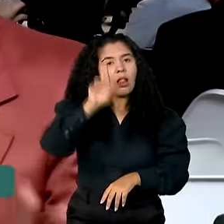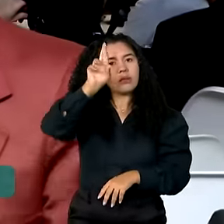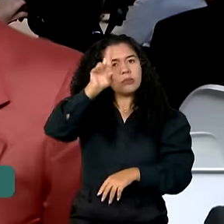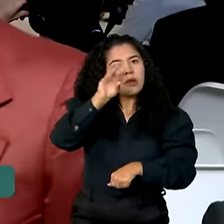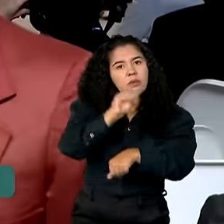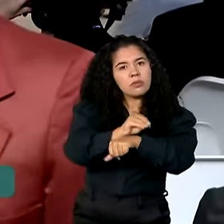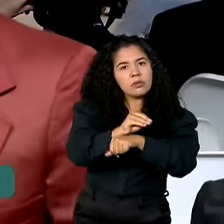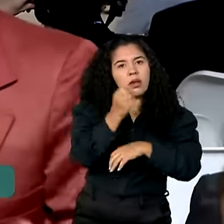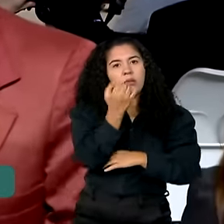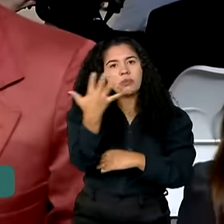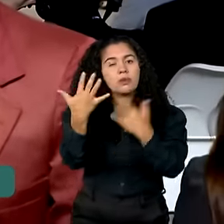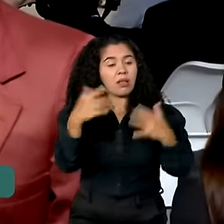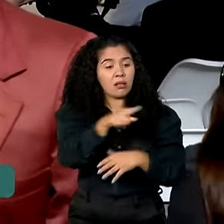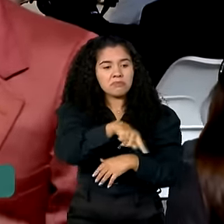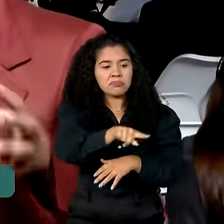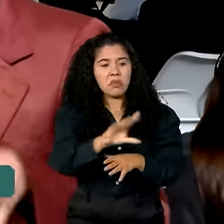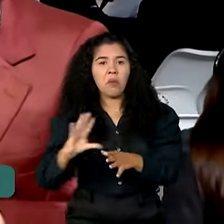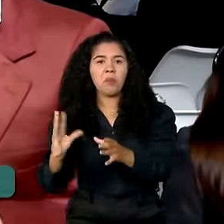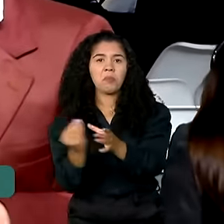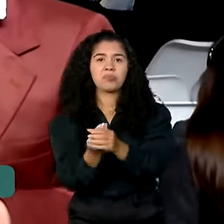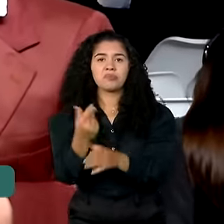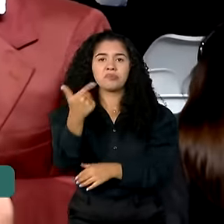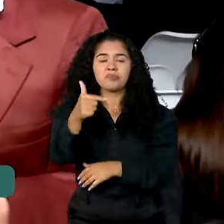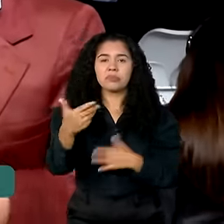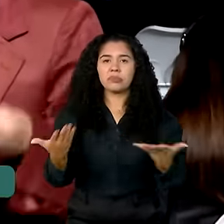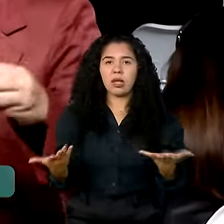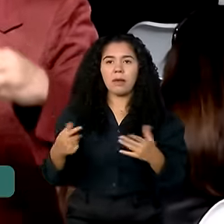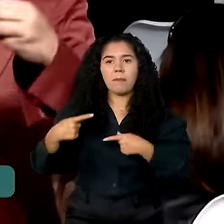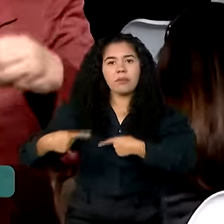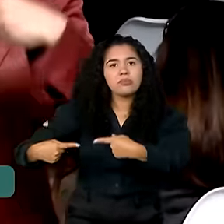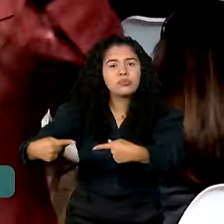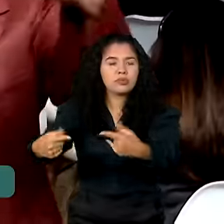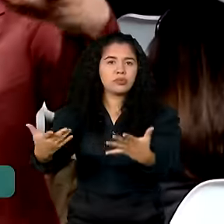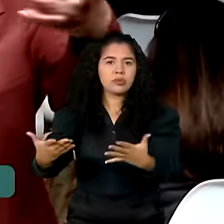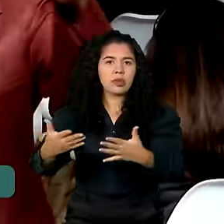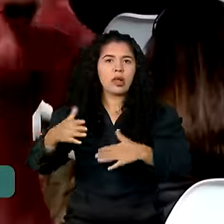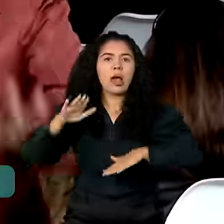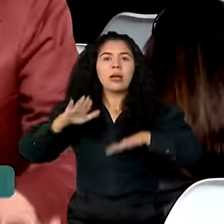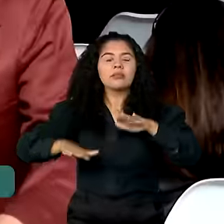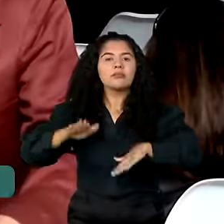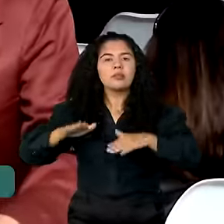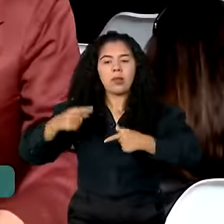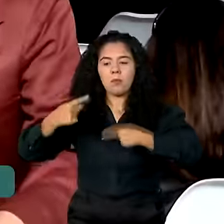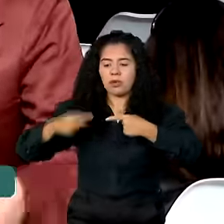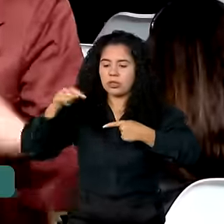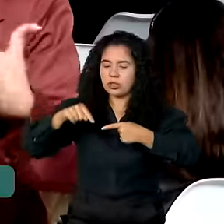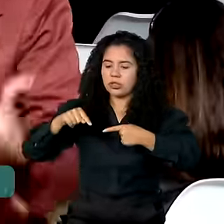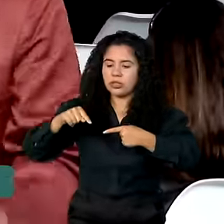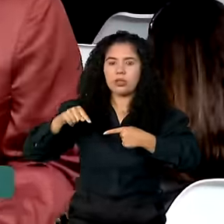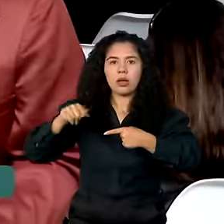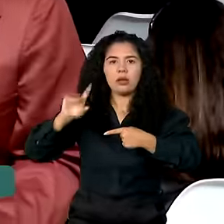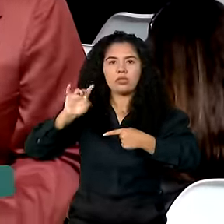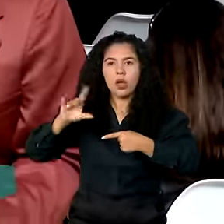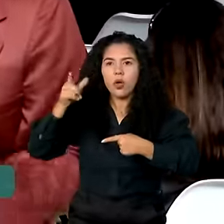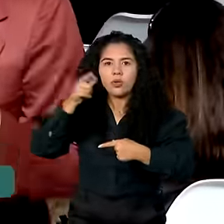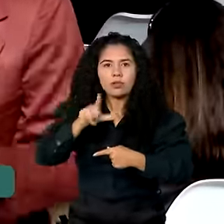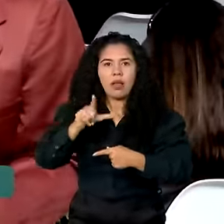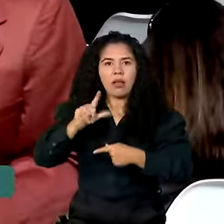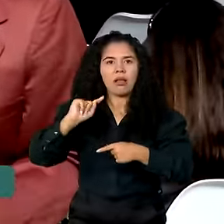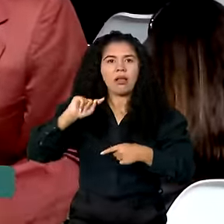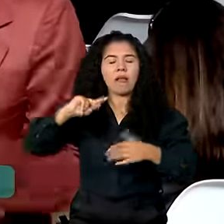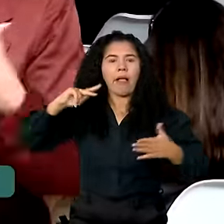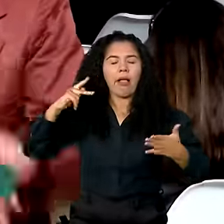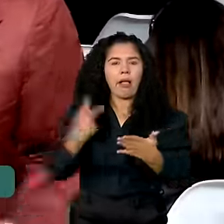e muitas vezes não estão incluídas, não são consideradas no desenho desse processo. Muitas vezes a política só chega quando o desastre já aconteça e de forma muitas